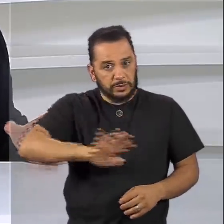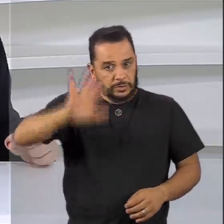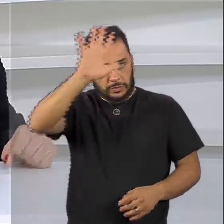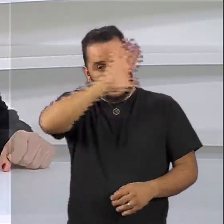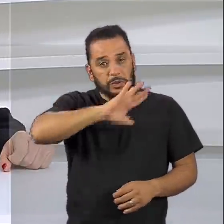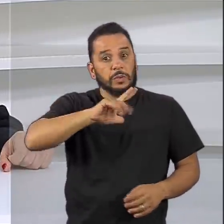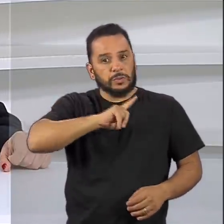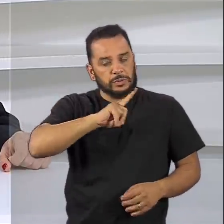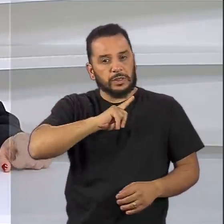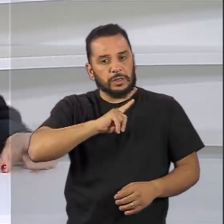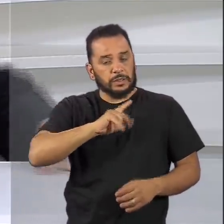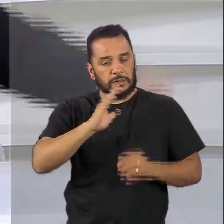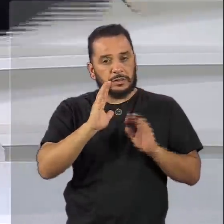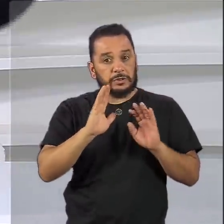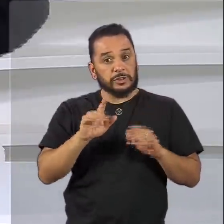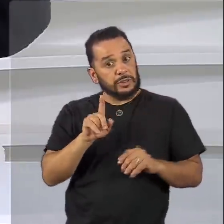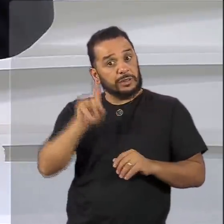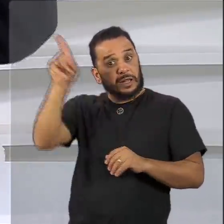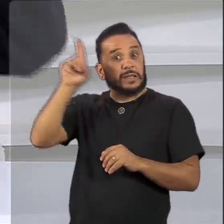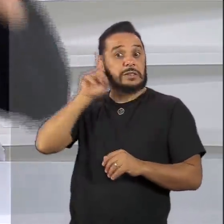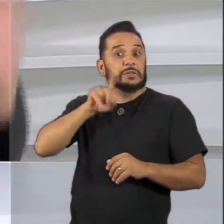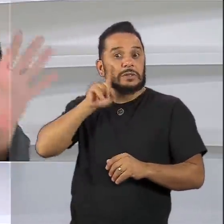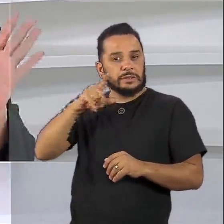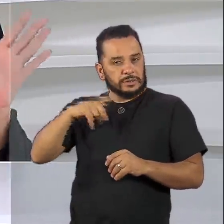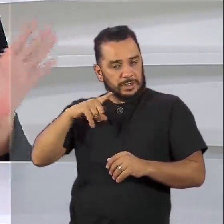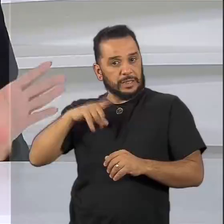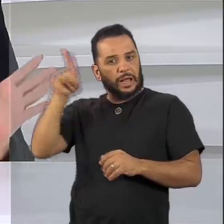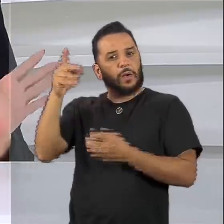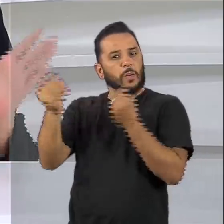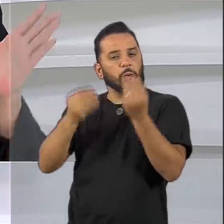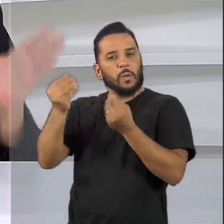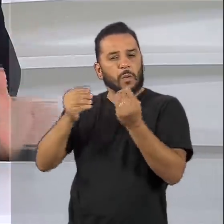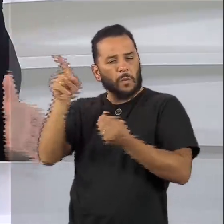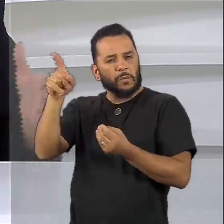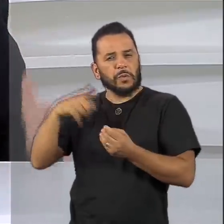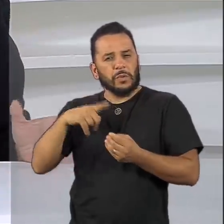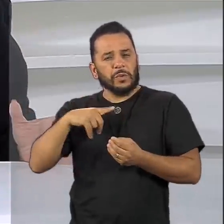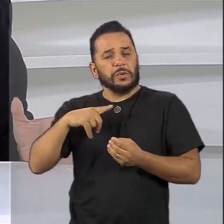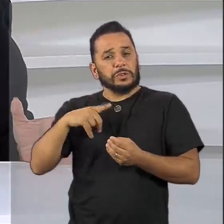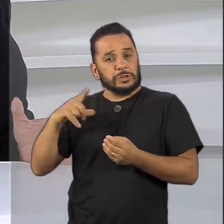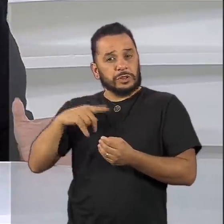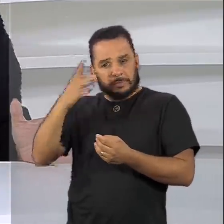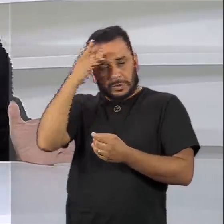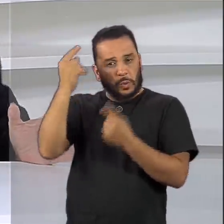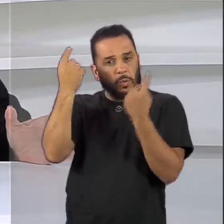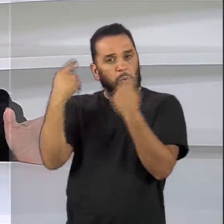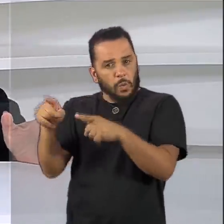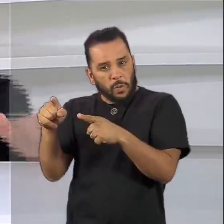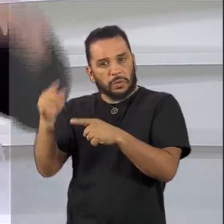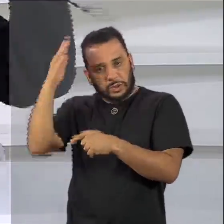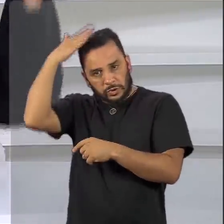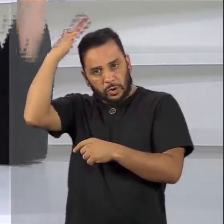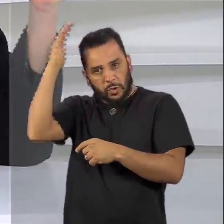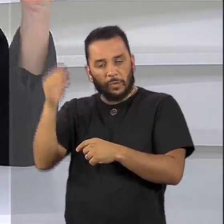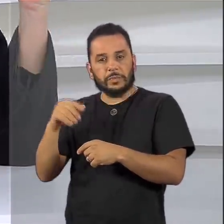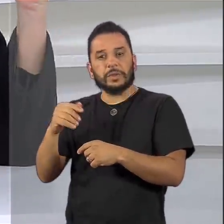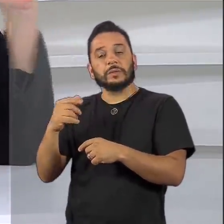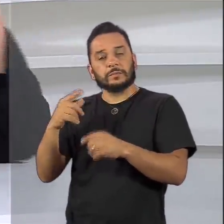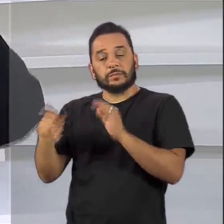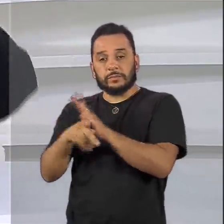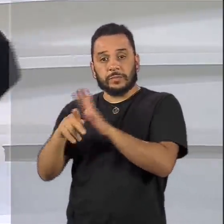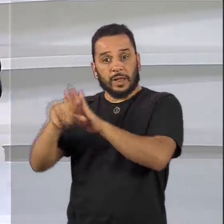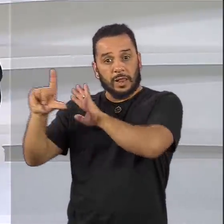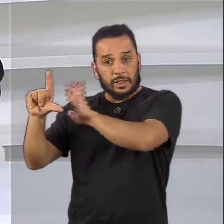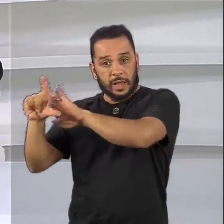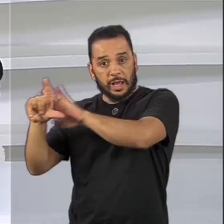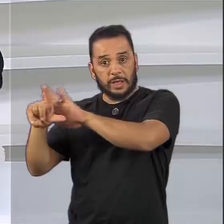anti-Trump, toda a costa oeste era anti-Trump. Onde é que fica a mídia tradicional americana? Nos dois cantos. Leste e oeste. E